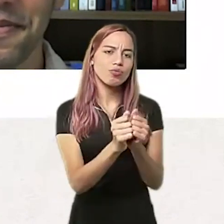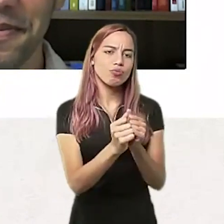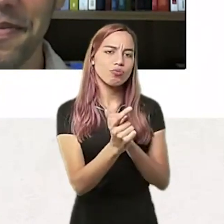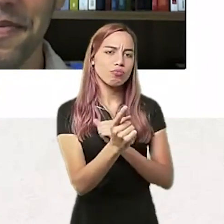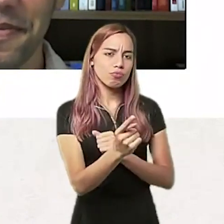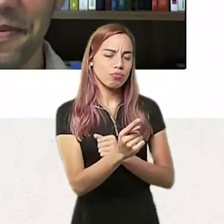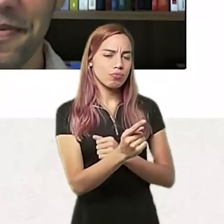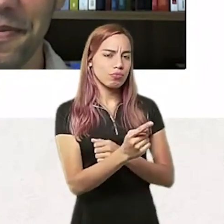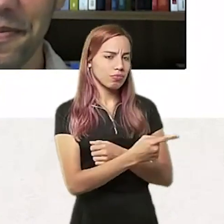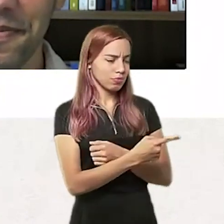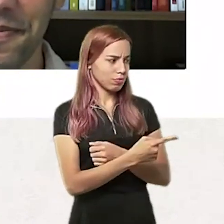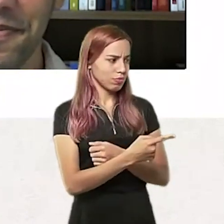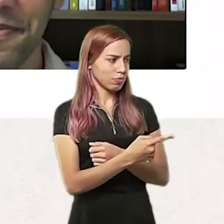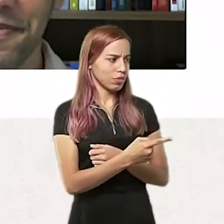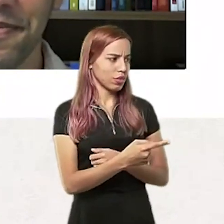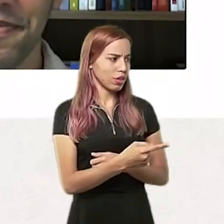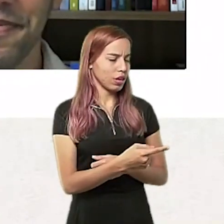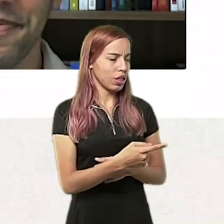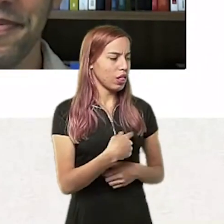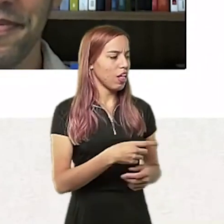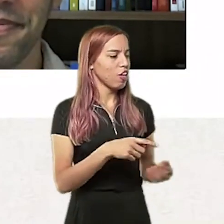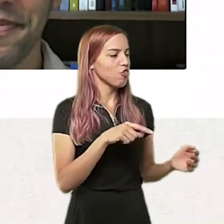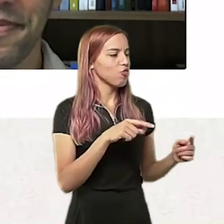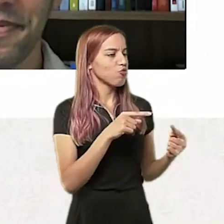né? E no caso